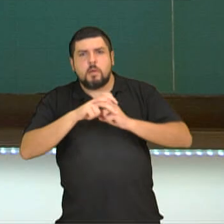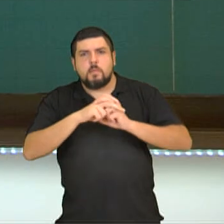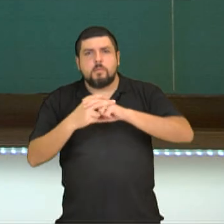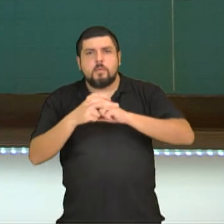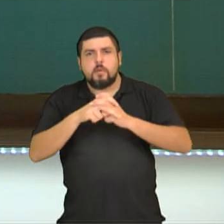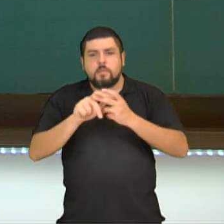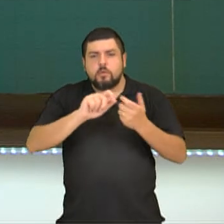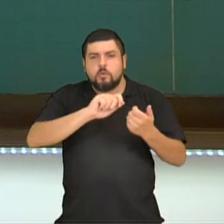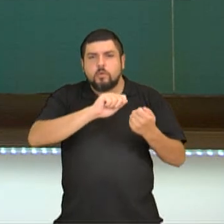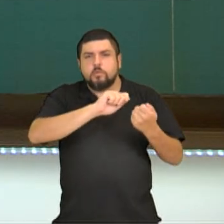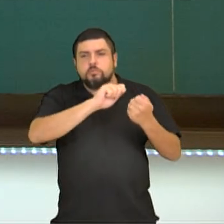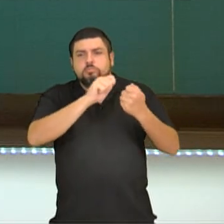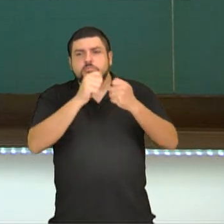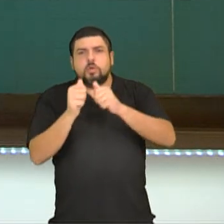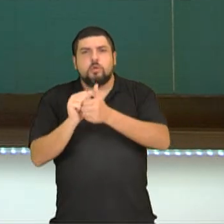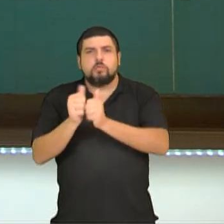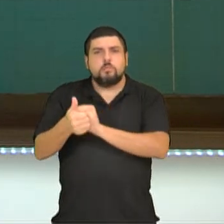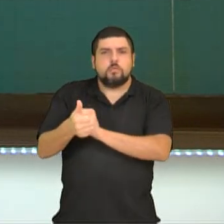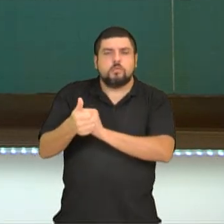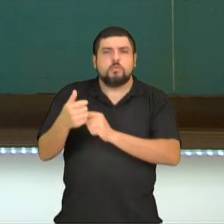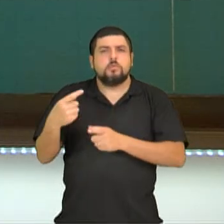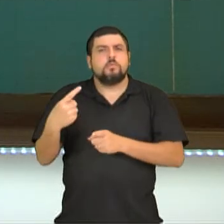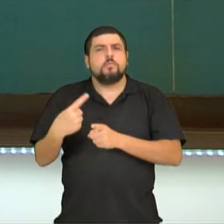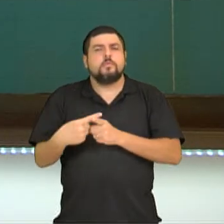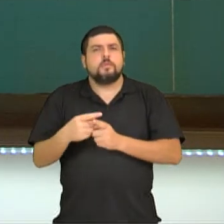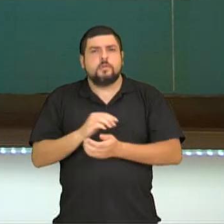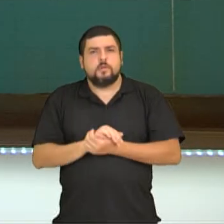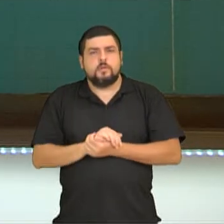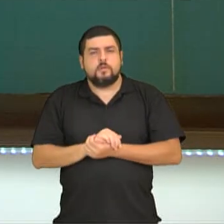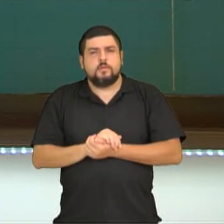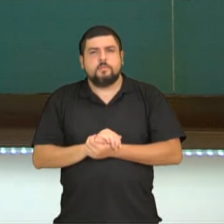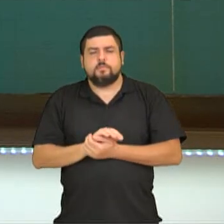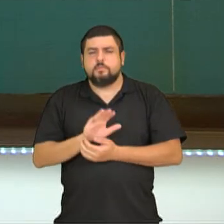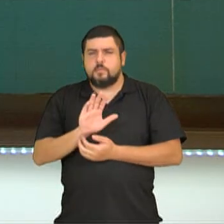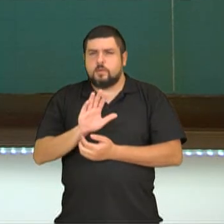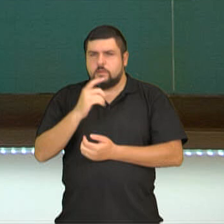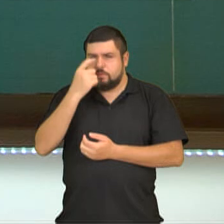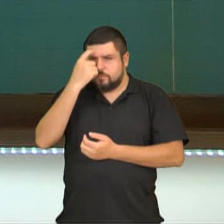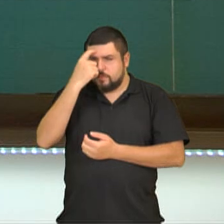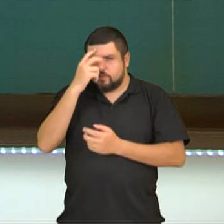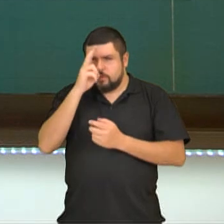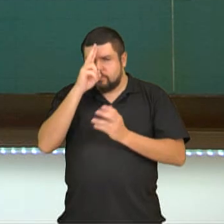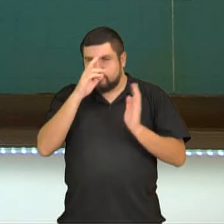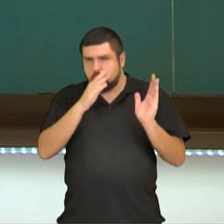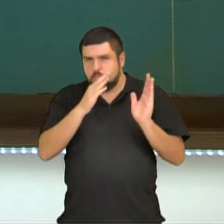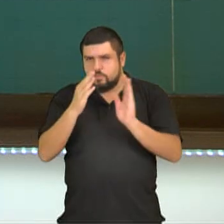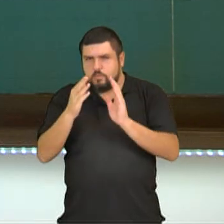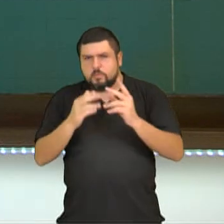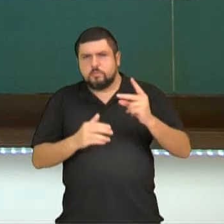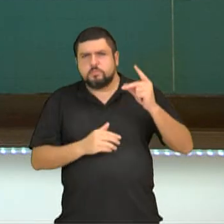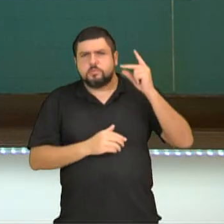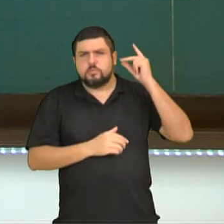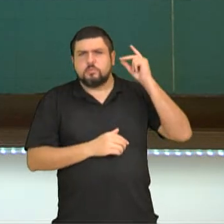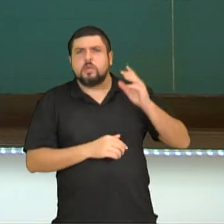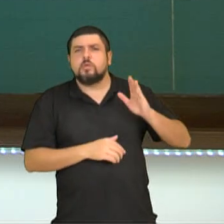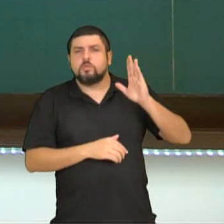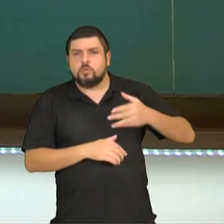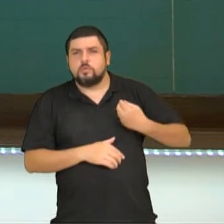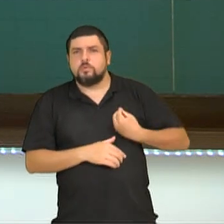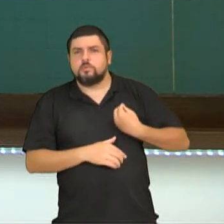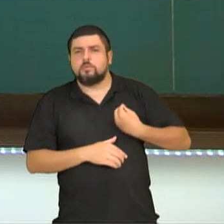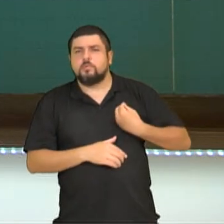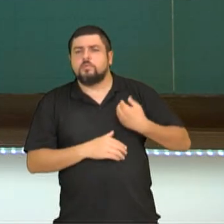que vocês acham que, se a gente parar e pensar na história, né, elas já existiam, uma das primeiras manifestações corporais que